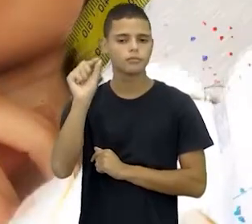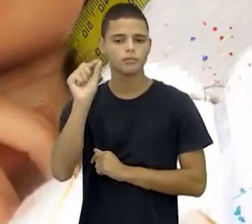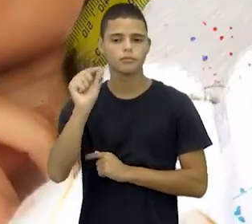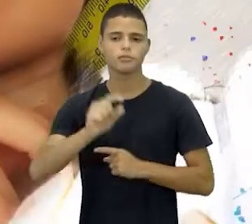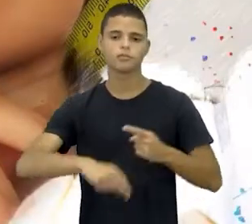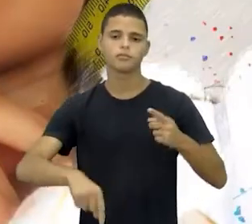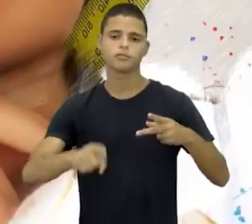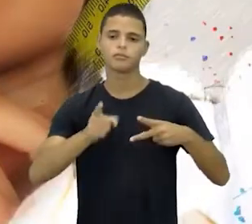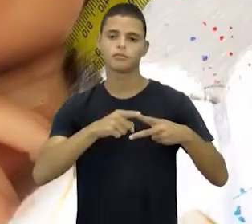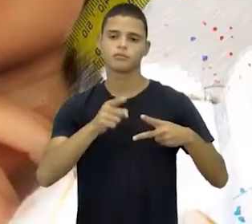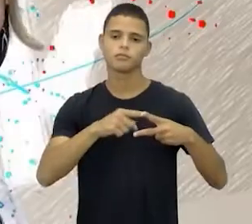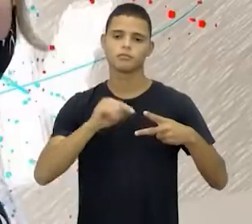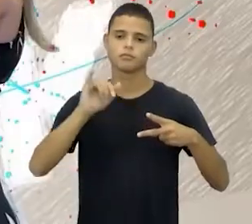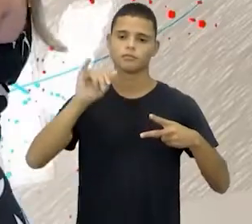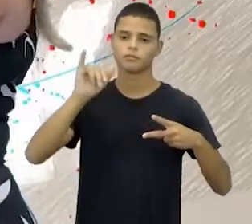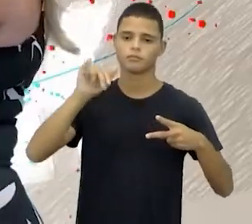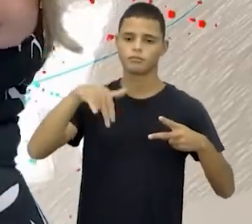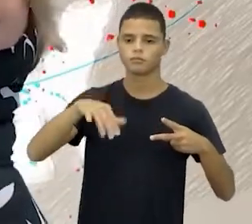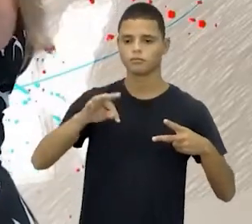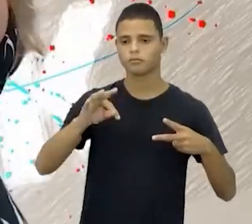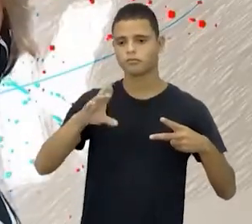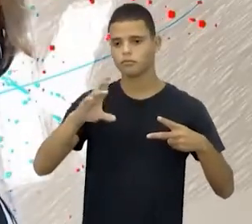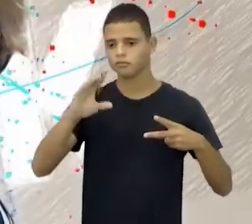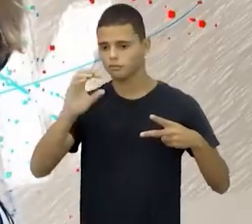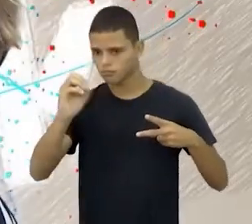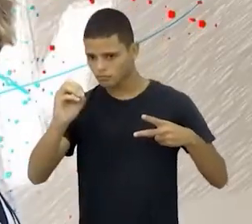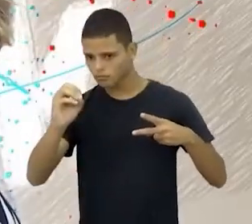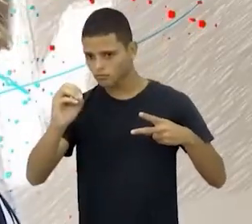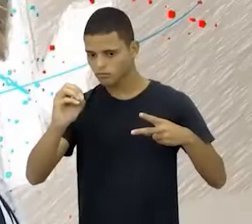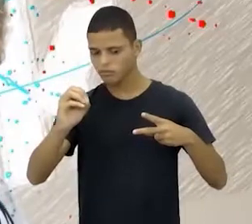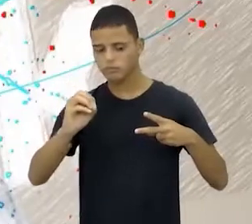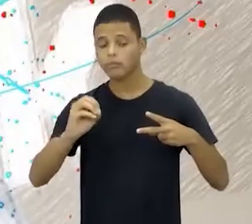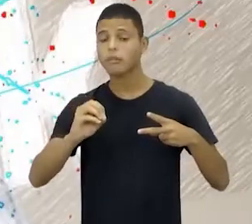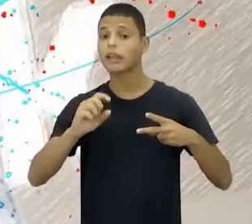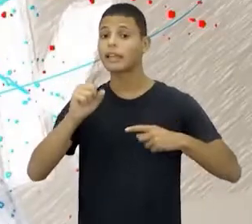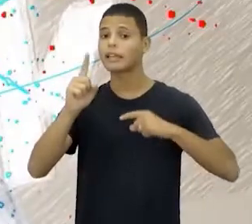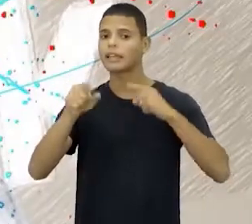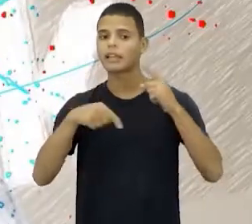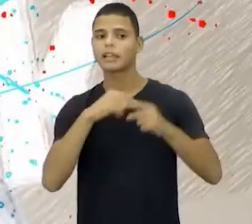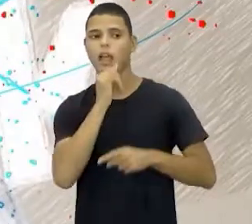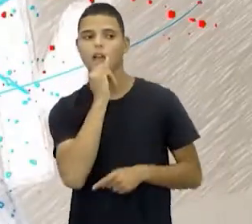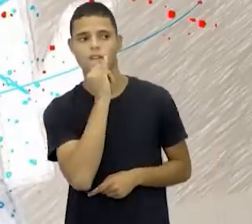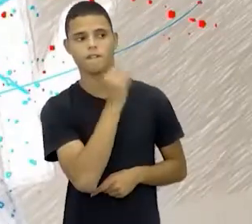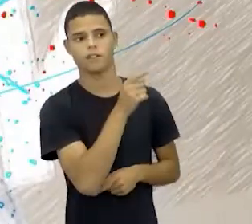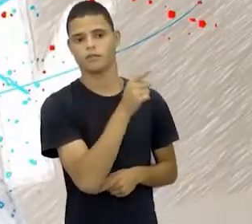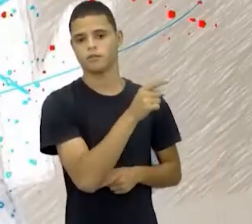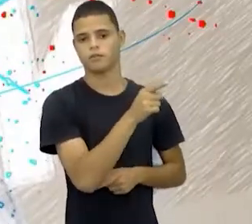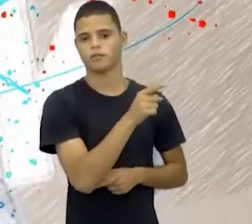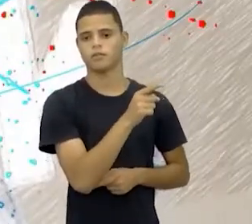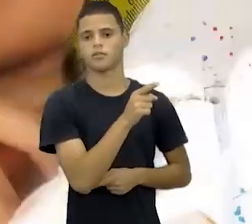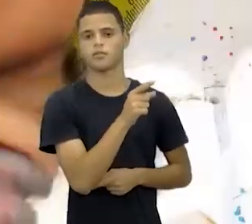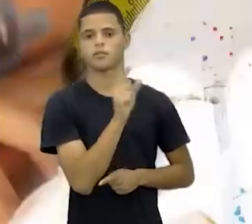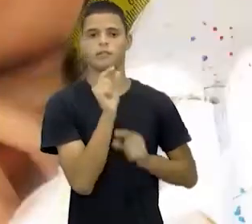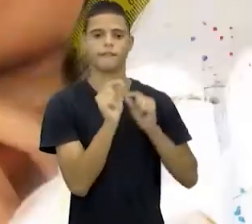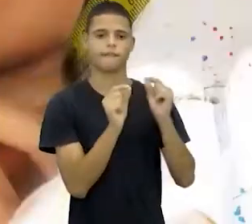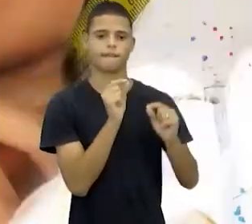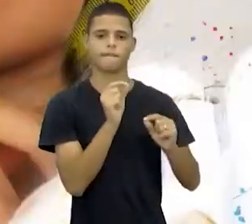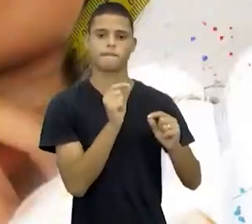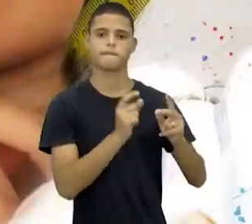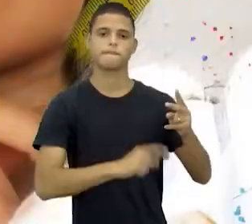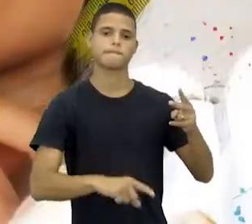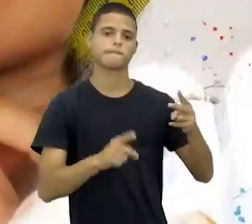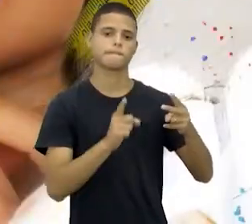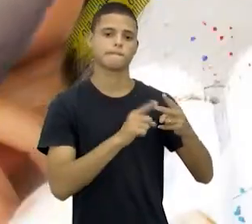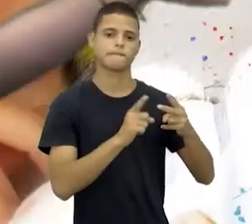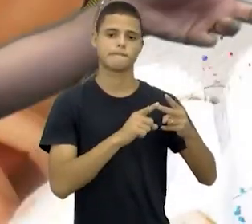comunicação intrapessoal. Aí quando eu vou lá e conto pra você, olha, Juscelia, minhas férias eu vou viajar para a praia. O que que eu tô fazendo?